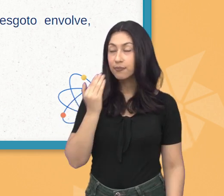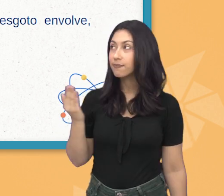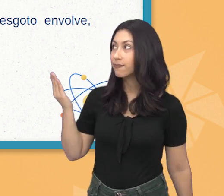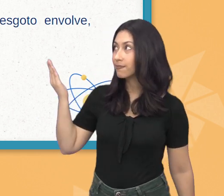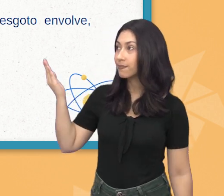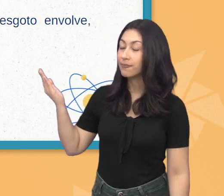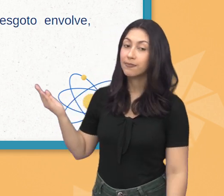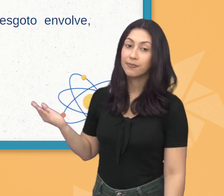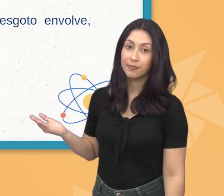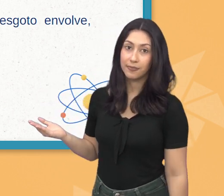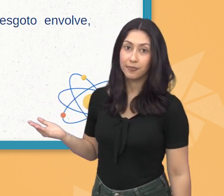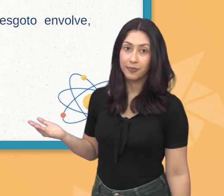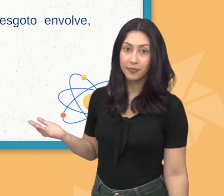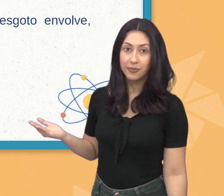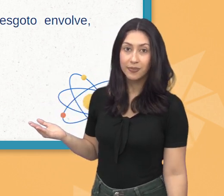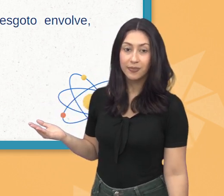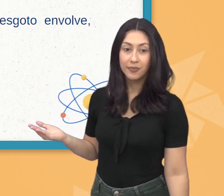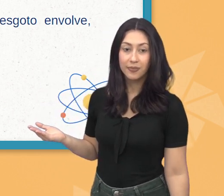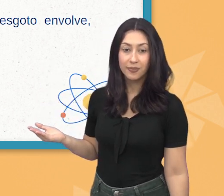filtração, fermentação e filtração,